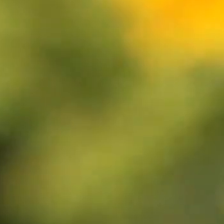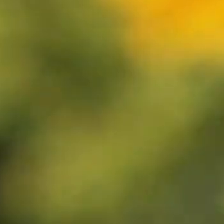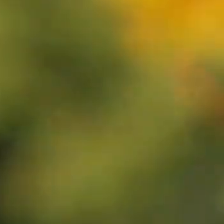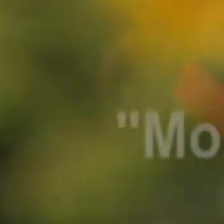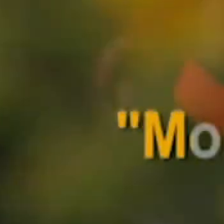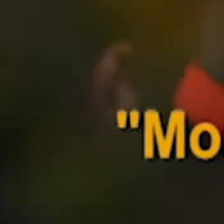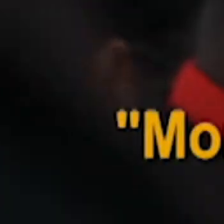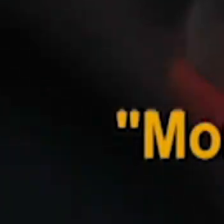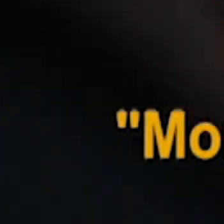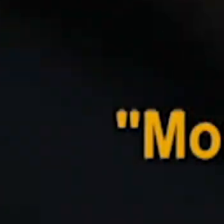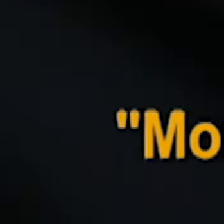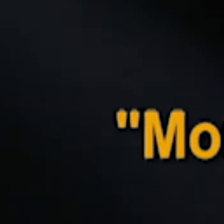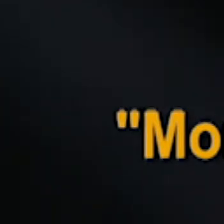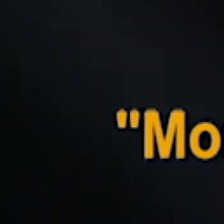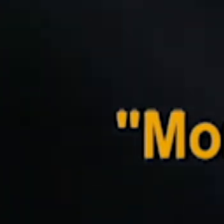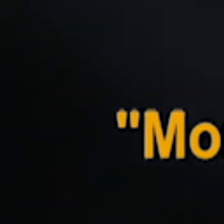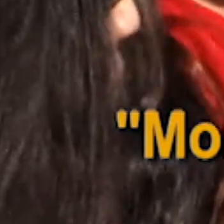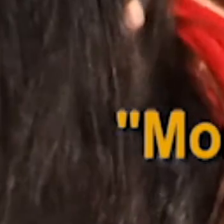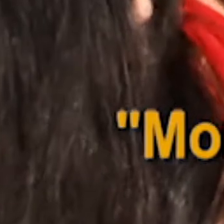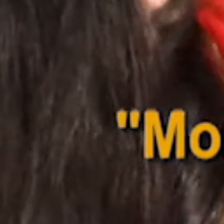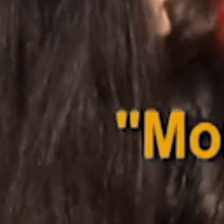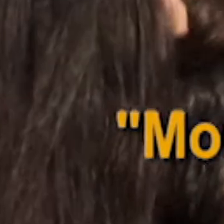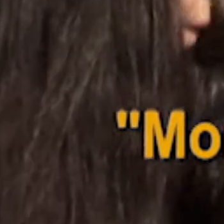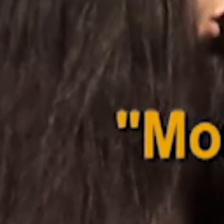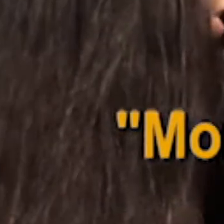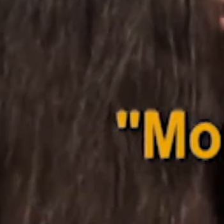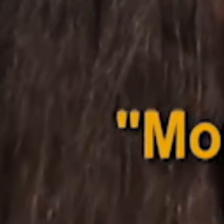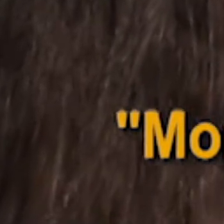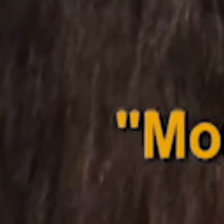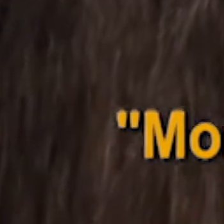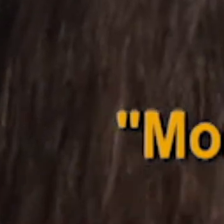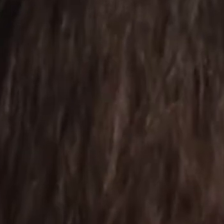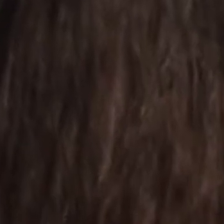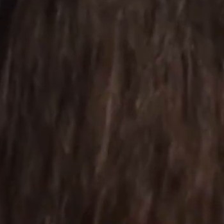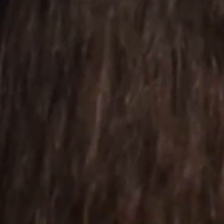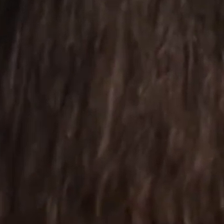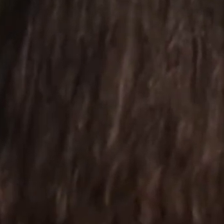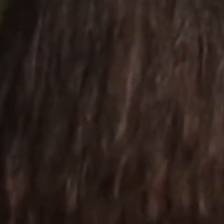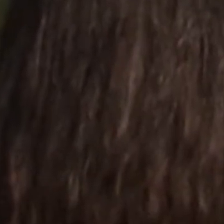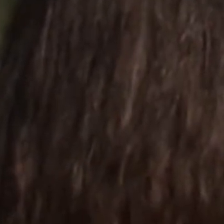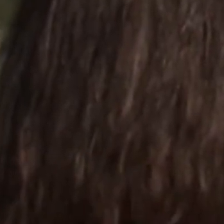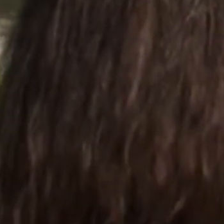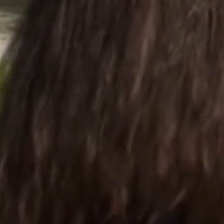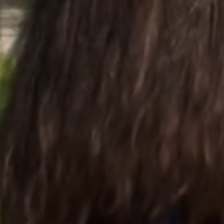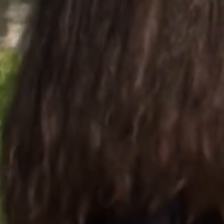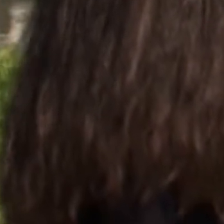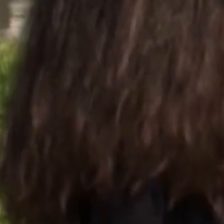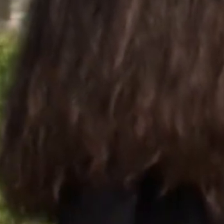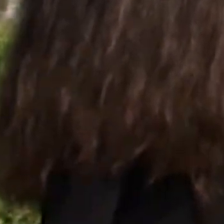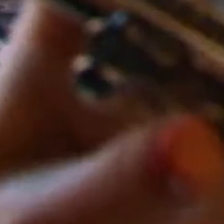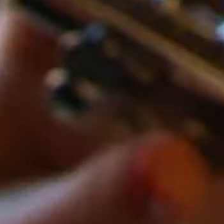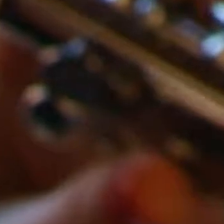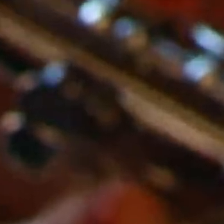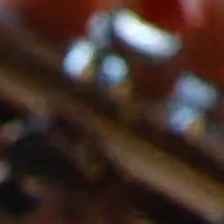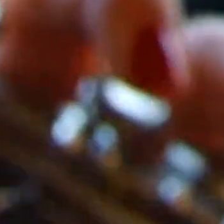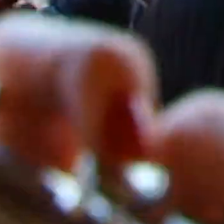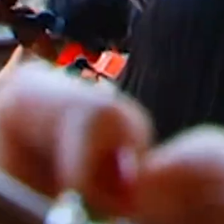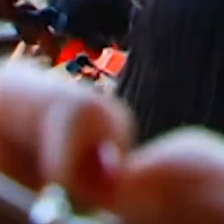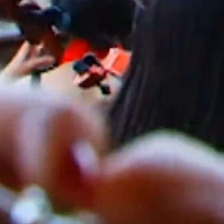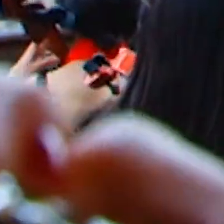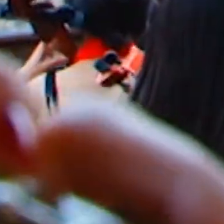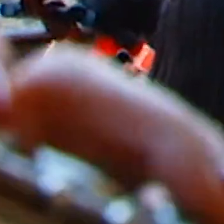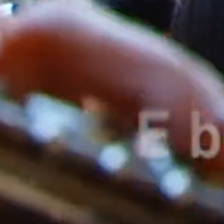paulista, morar no progresso do Portim, cidade em paz,